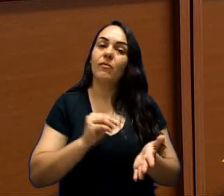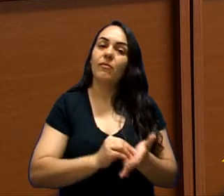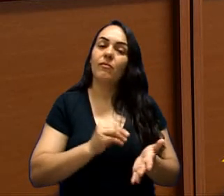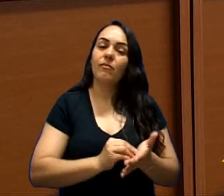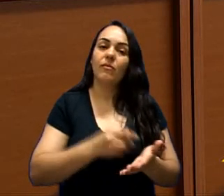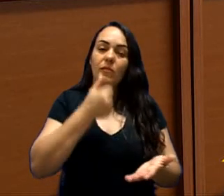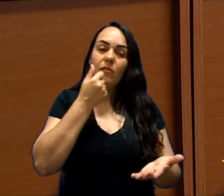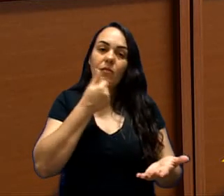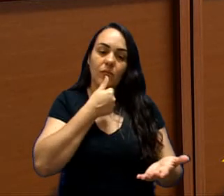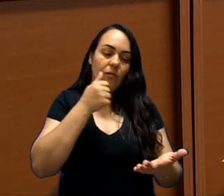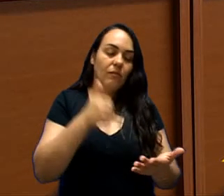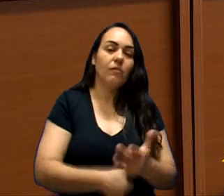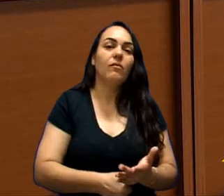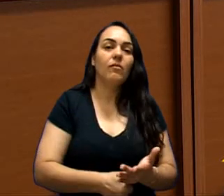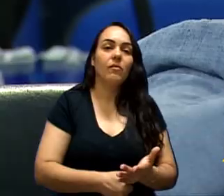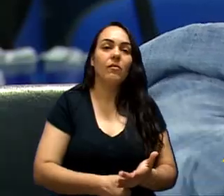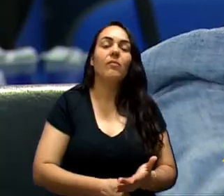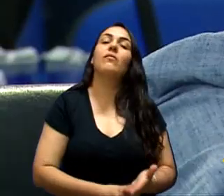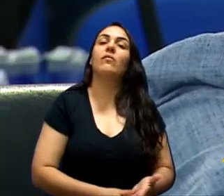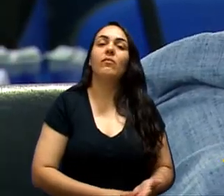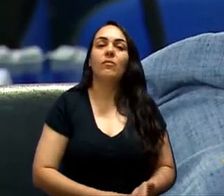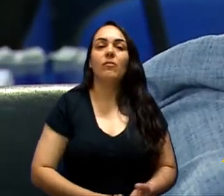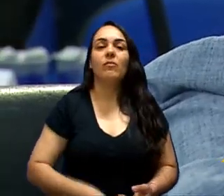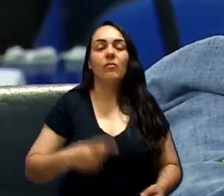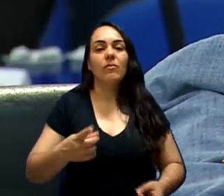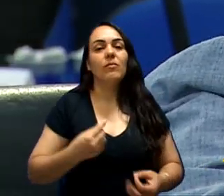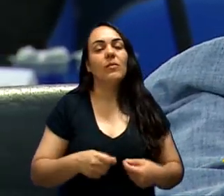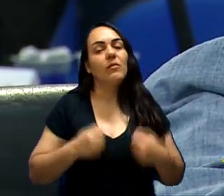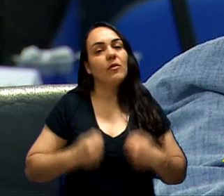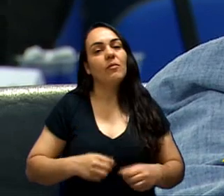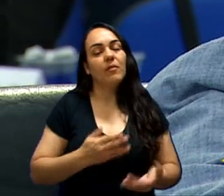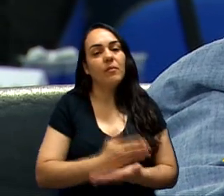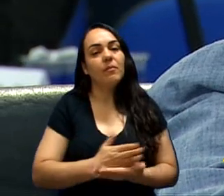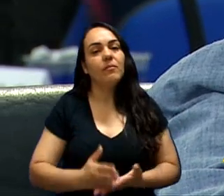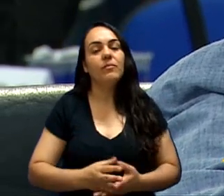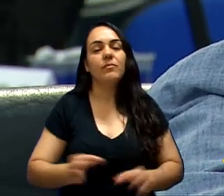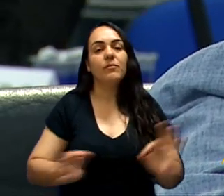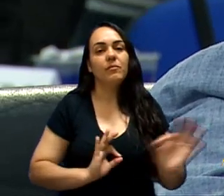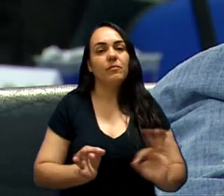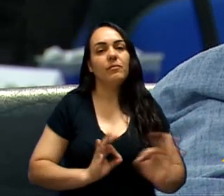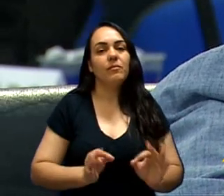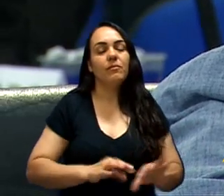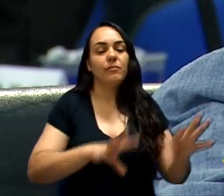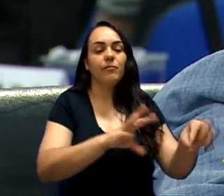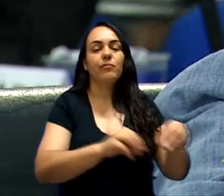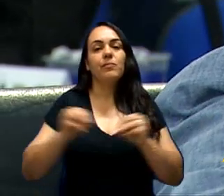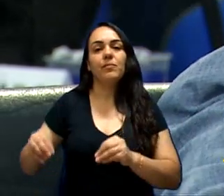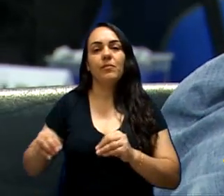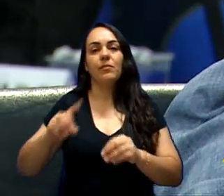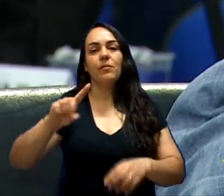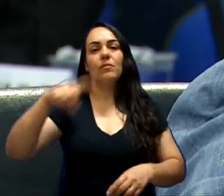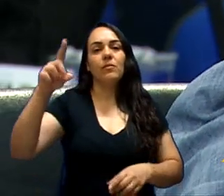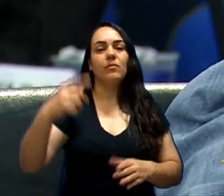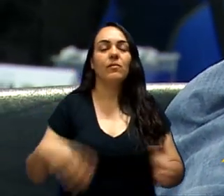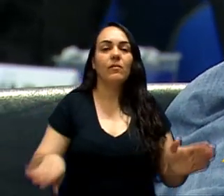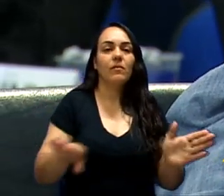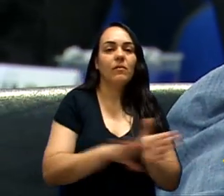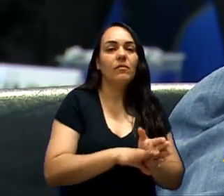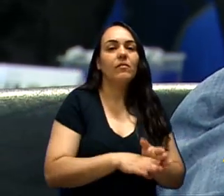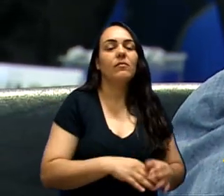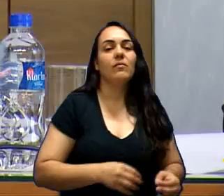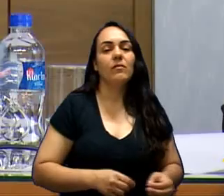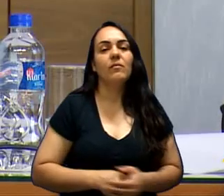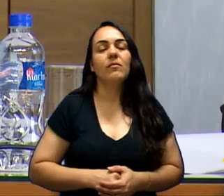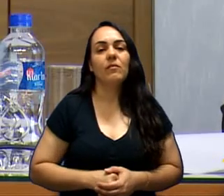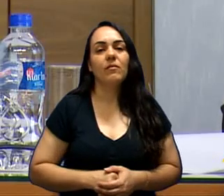documento ser apresentado pela entidade e a comissão não pode dar o parecer para a continuidade do projeto. Não. Então, eu vou pedir para retirar até que a entidade é presente. Não,